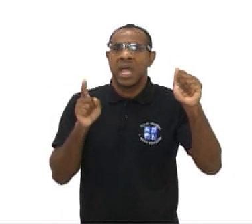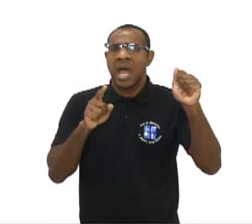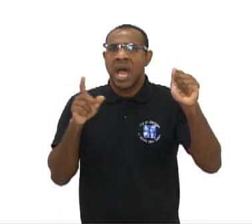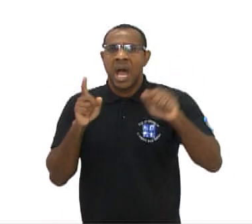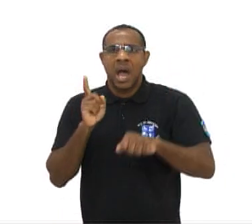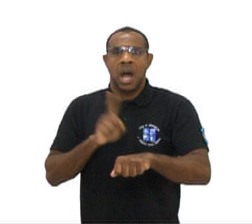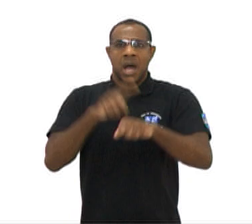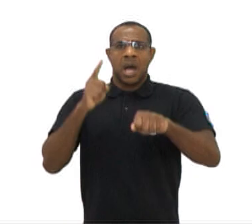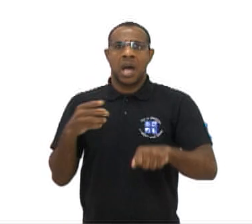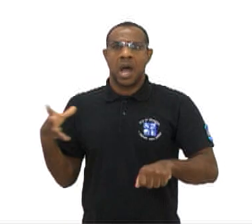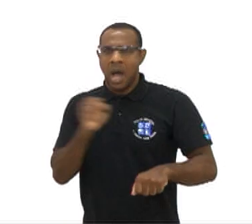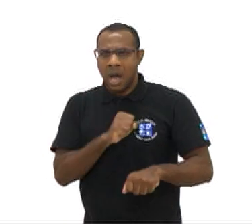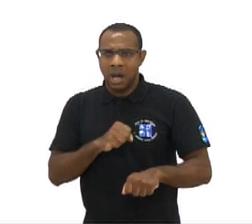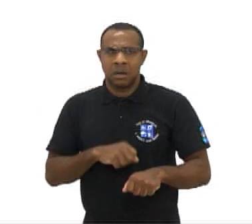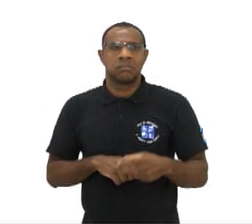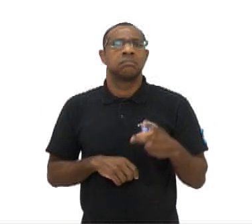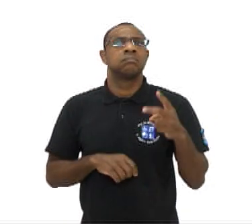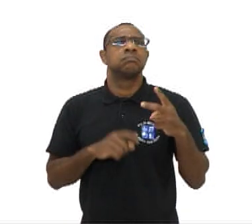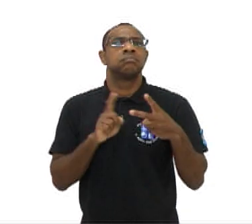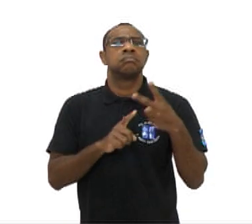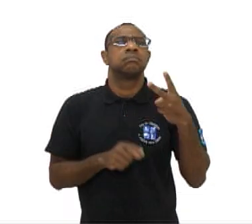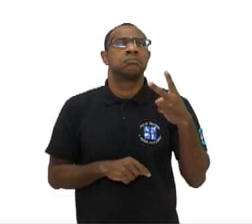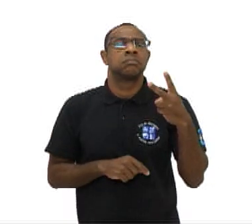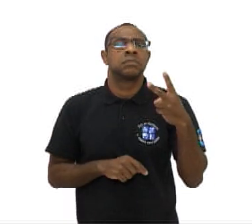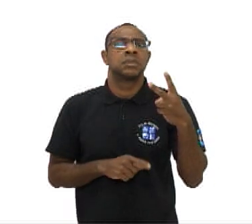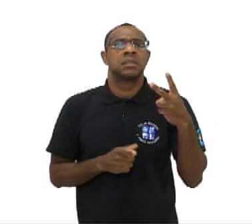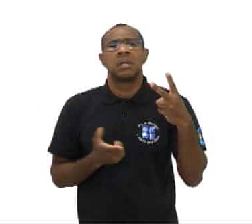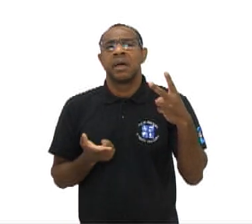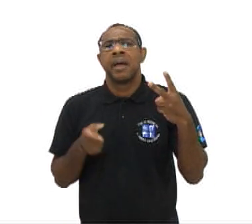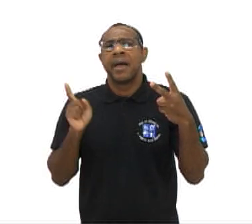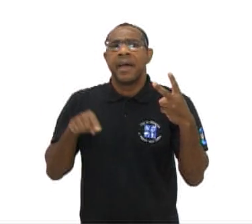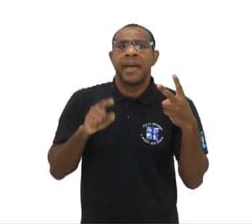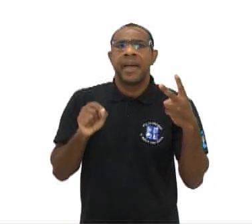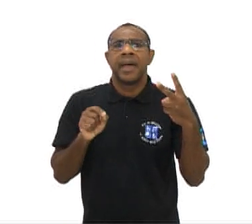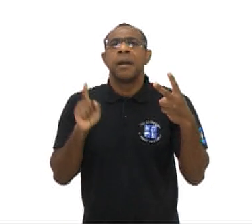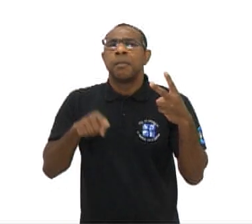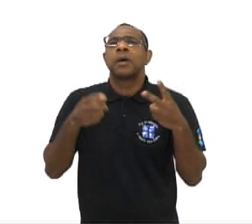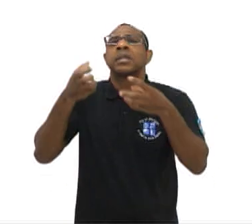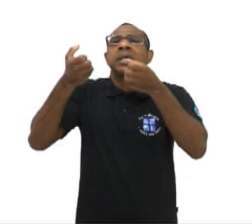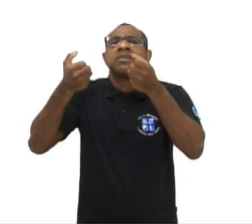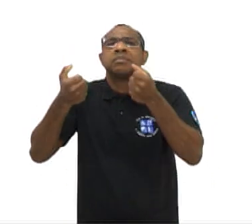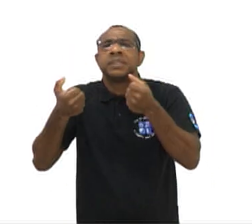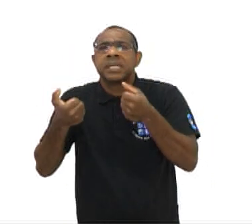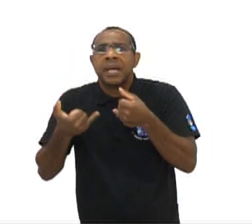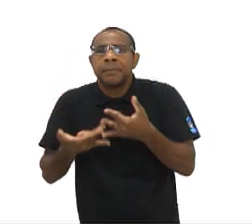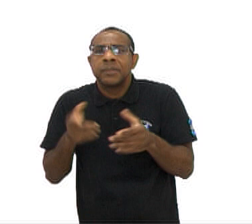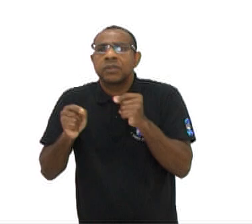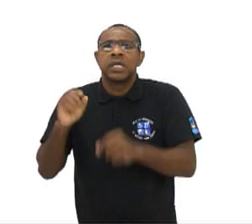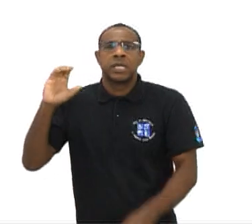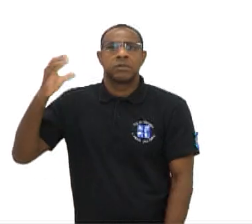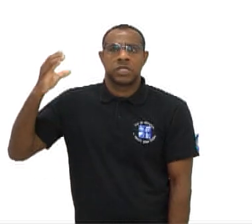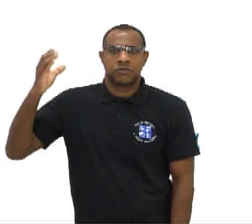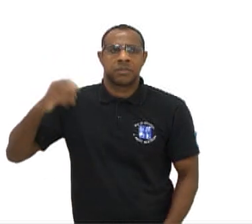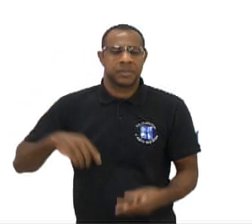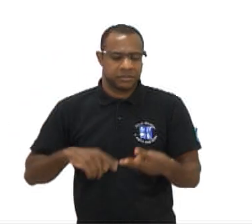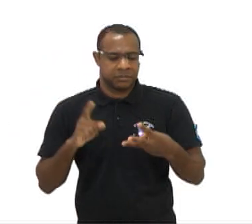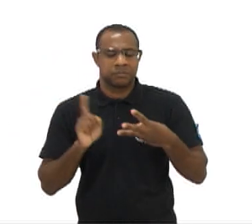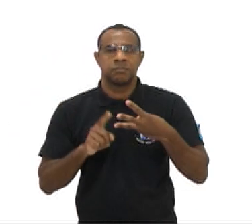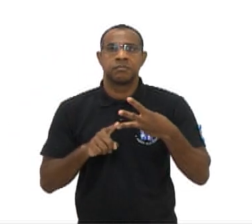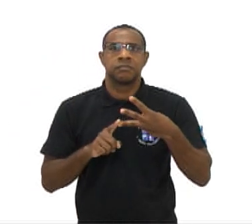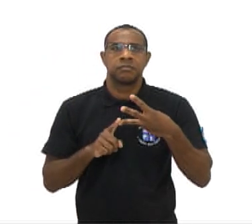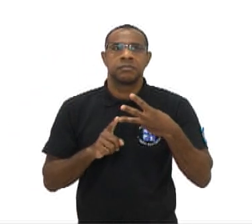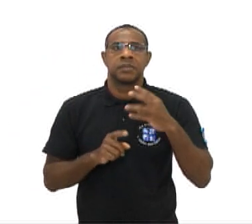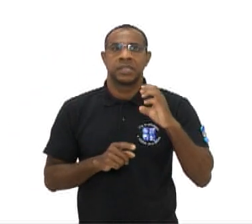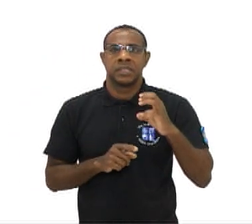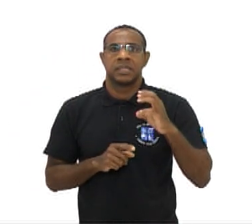imediato. Letra B, algo que pode ser explicado cientificamente. Letra